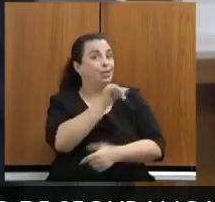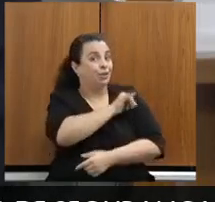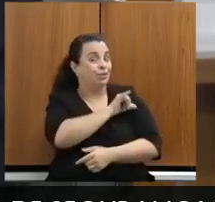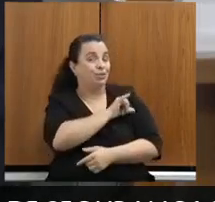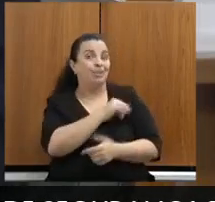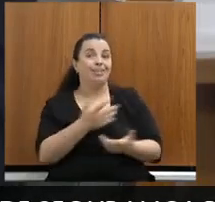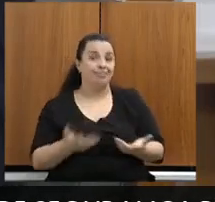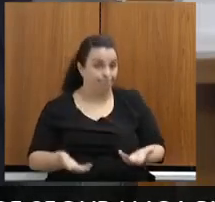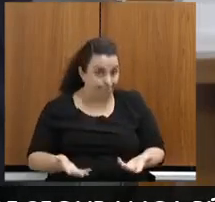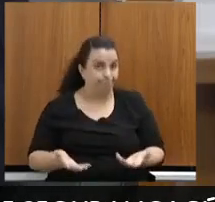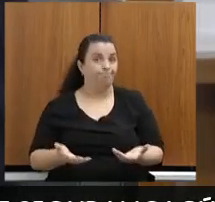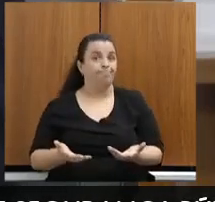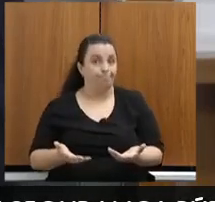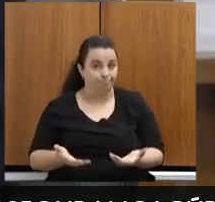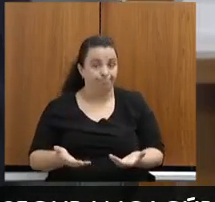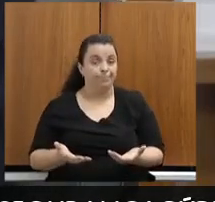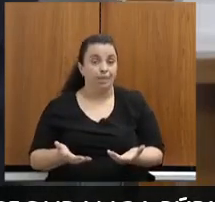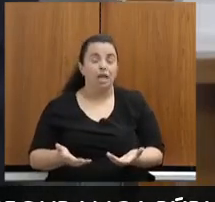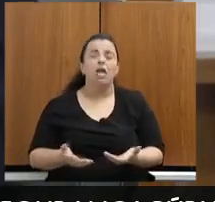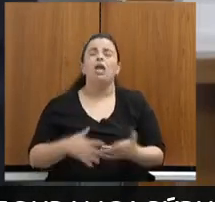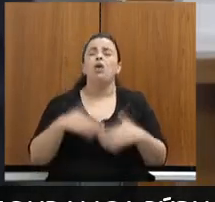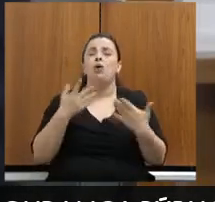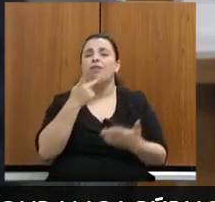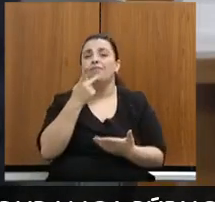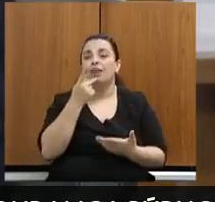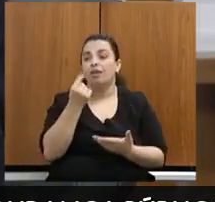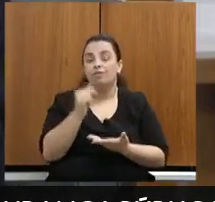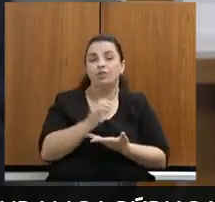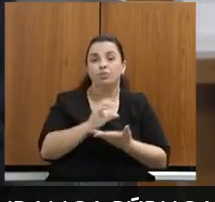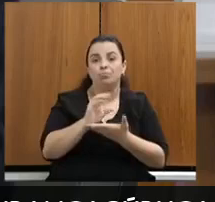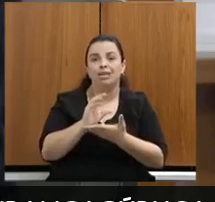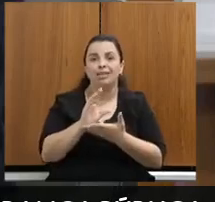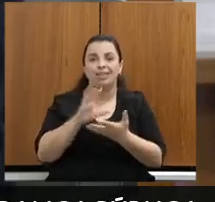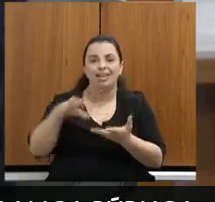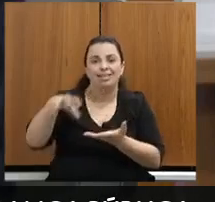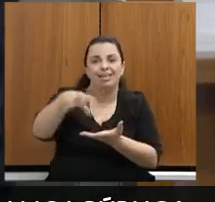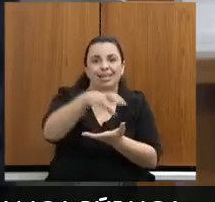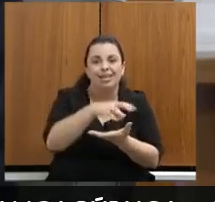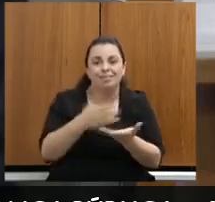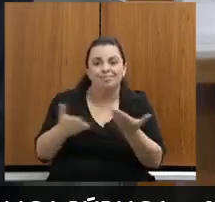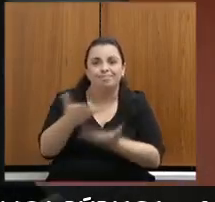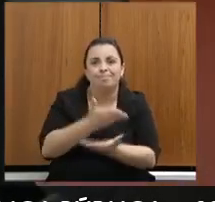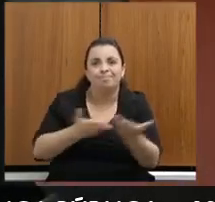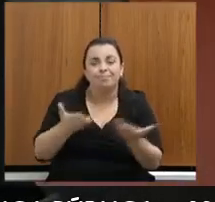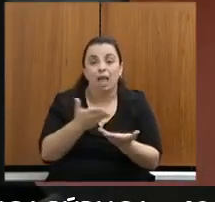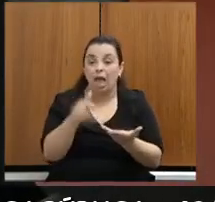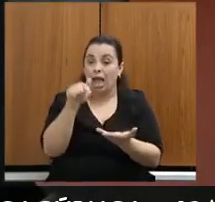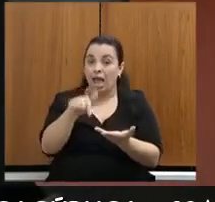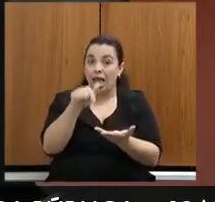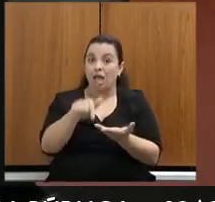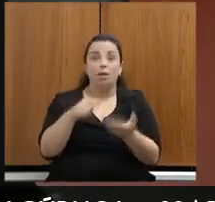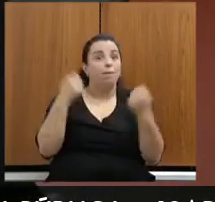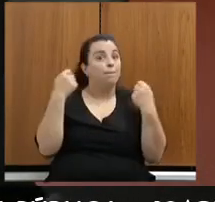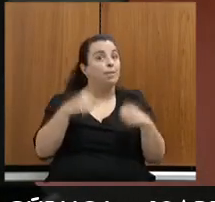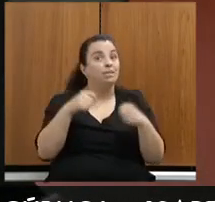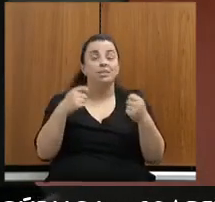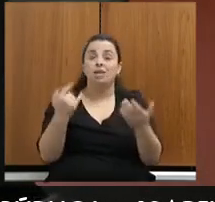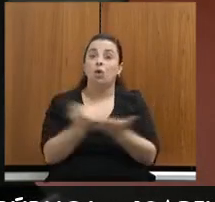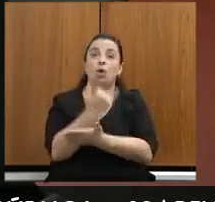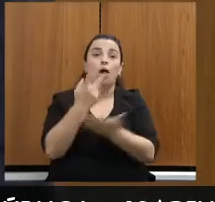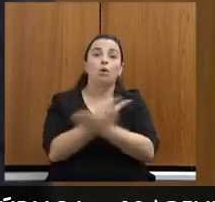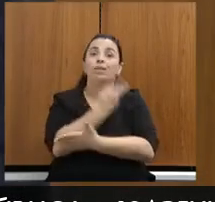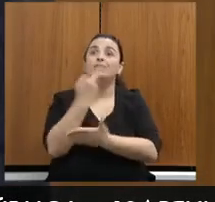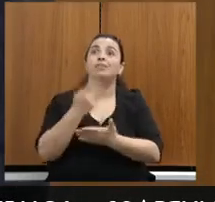investimento né quando seu bem disse com relação ao investimento a integração não existe mais plano b a integração é uma realidade ela tem que acontecer não faz